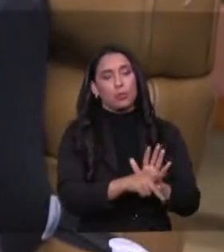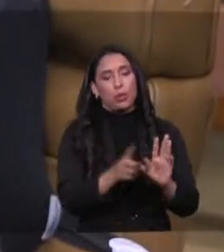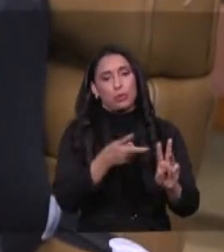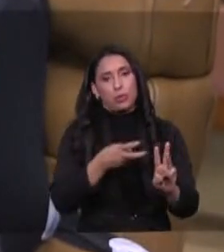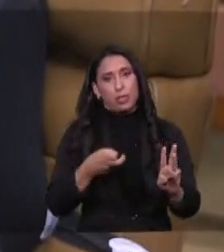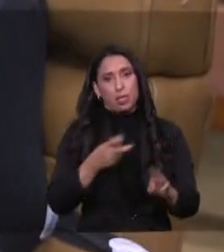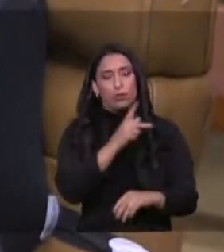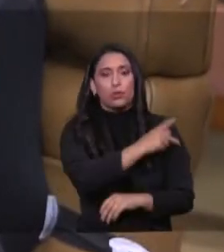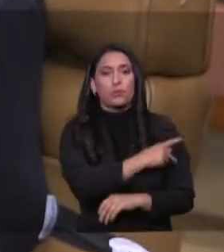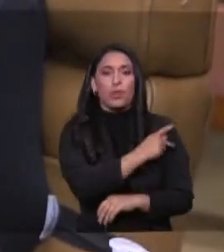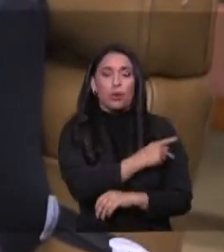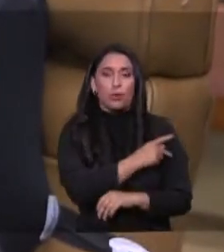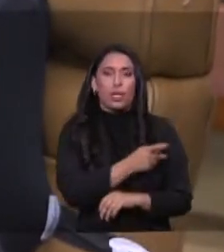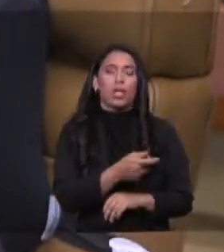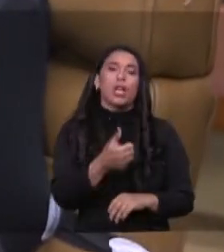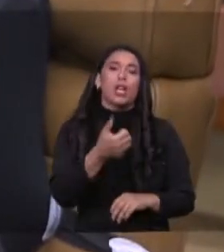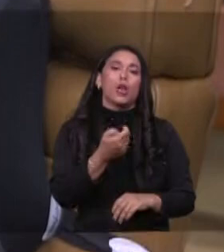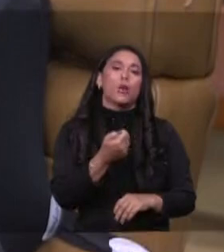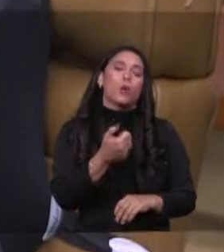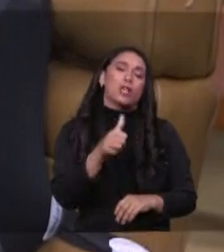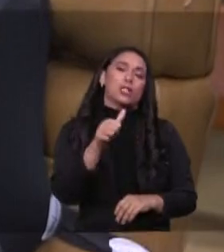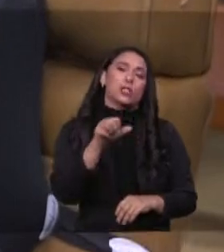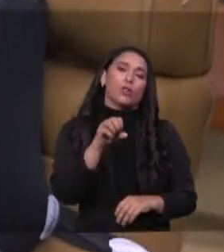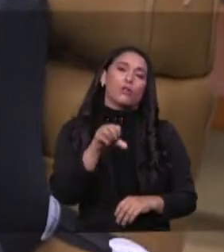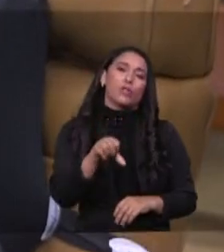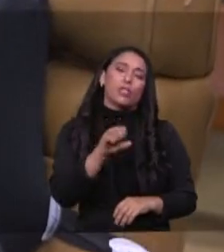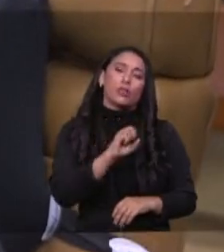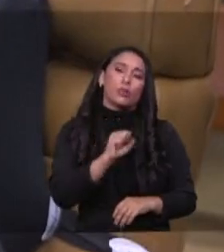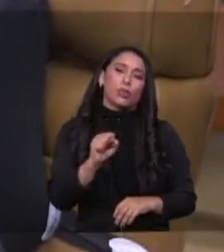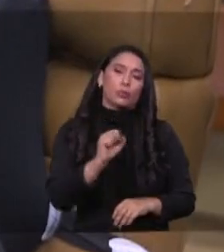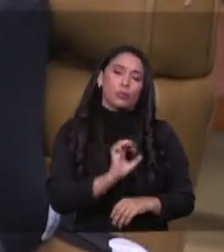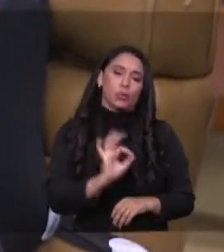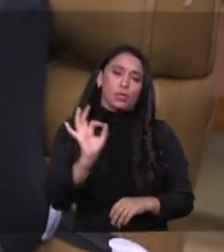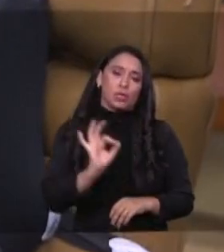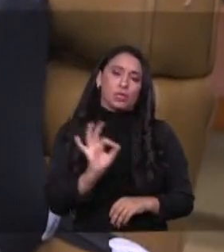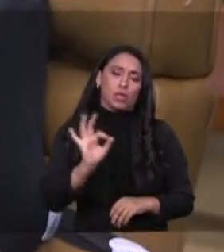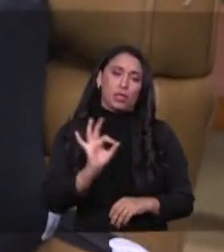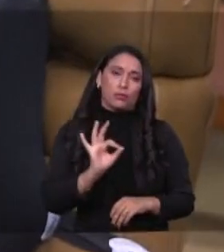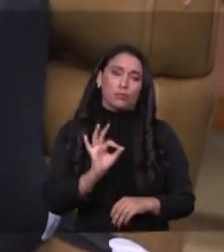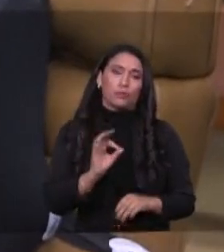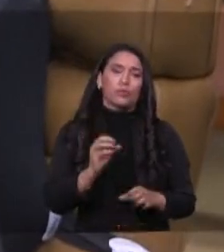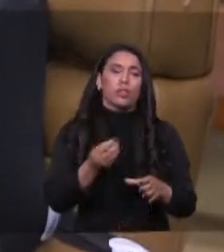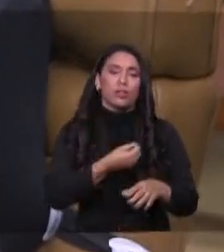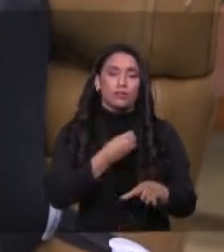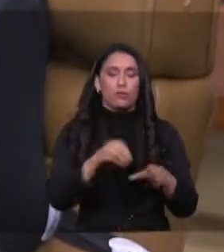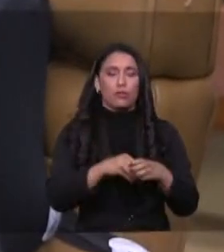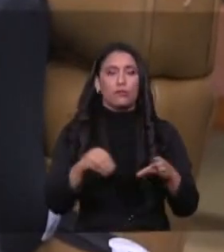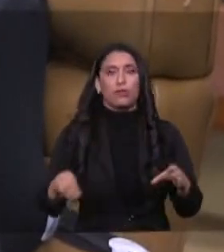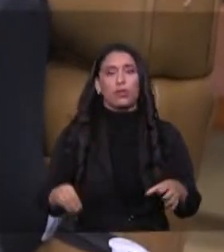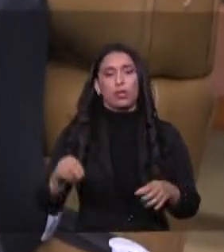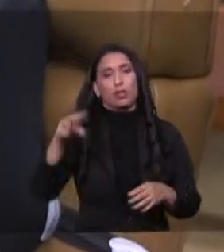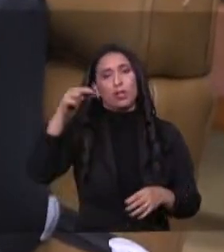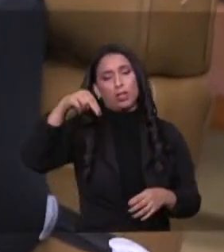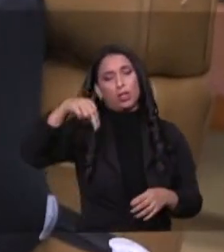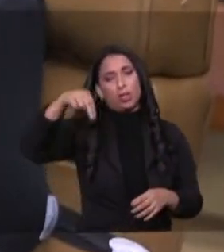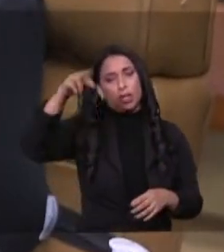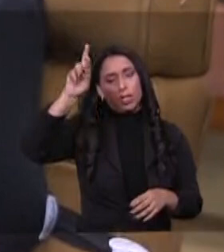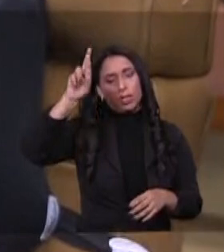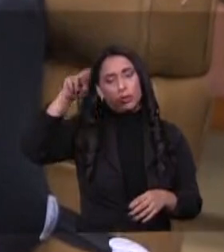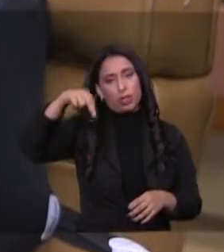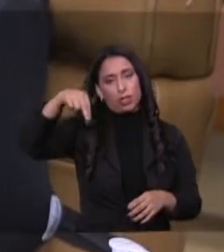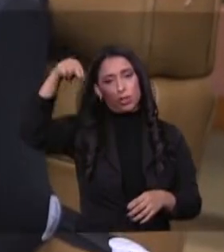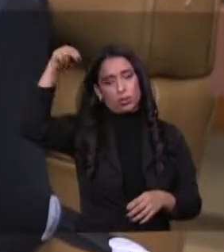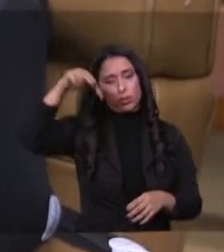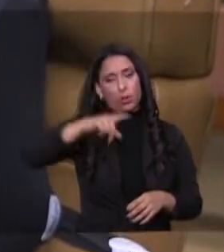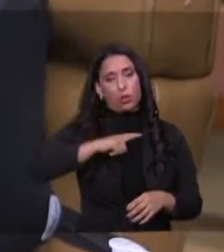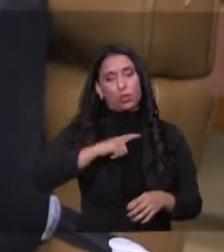Piauí, quase 98%. Rio Grande do Norte, 100% dos indígenas fora